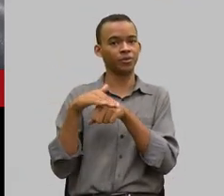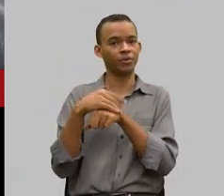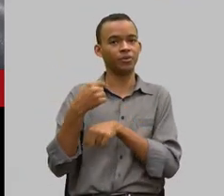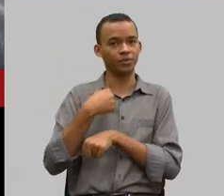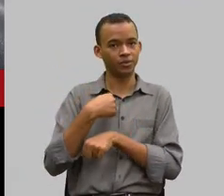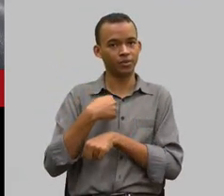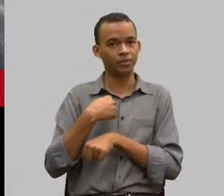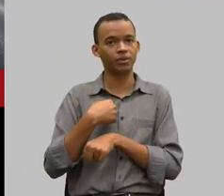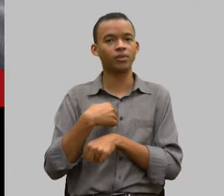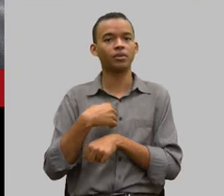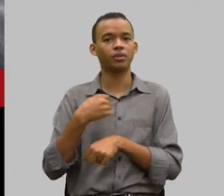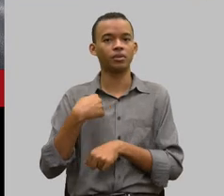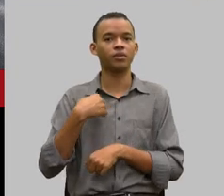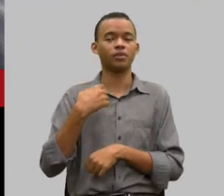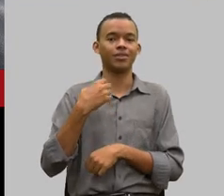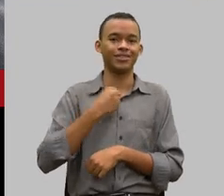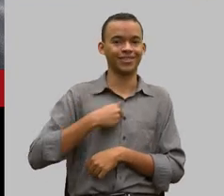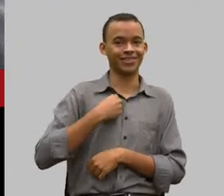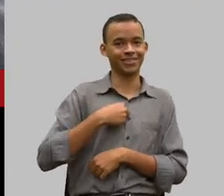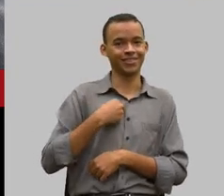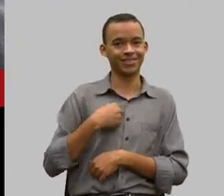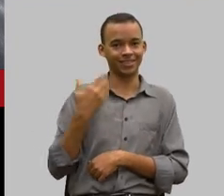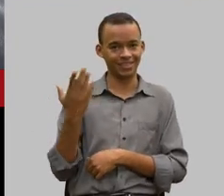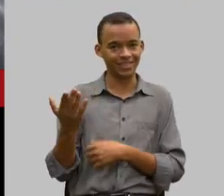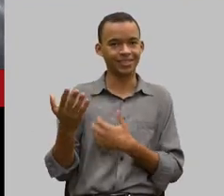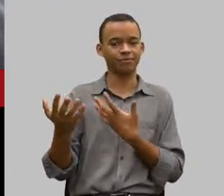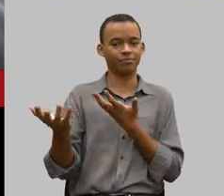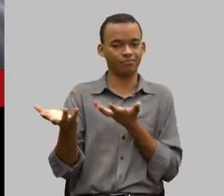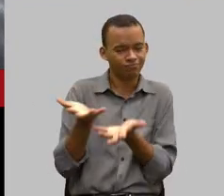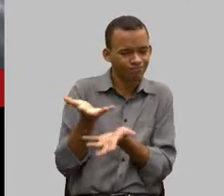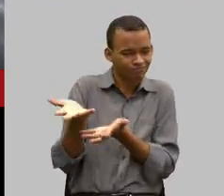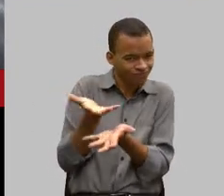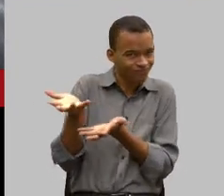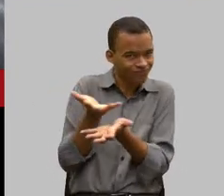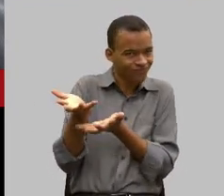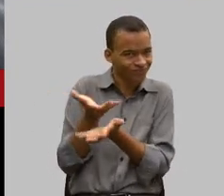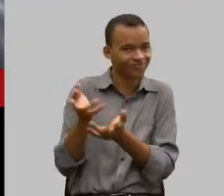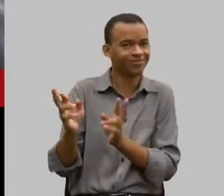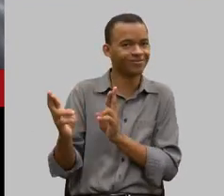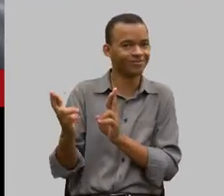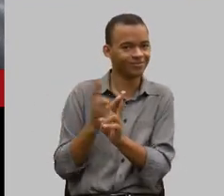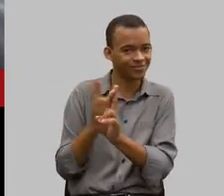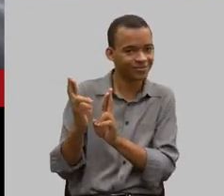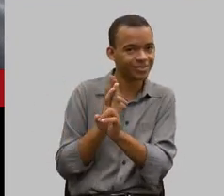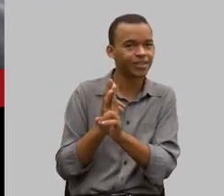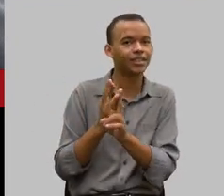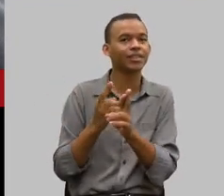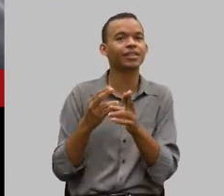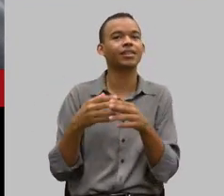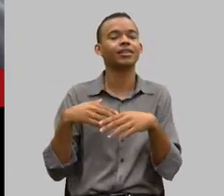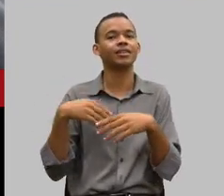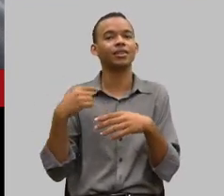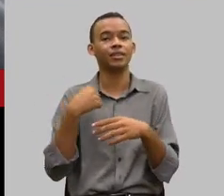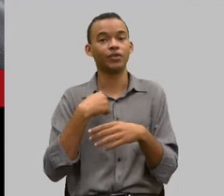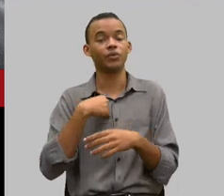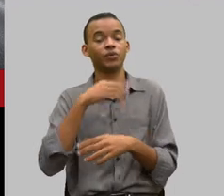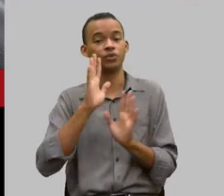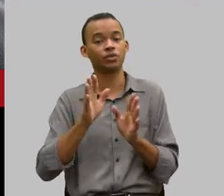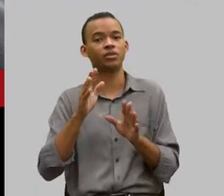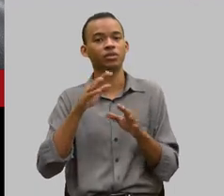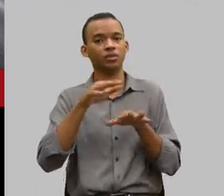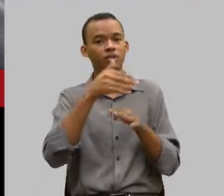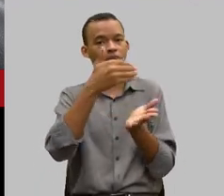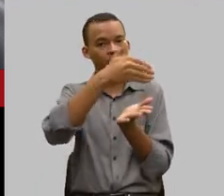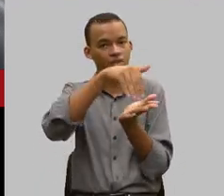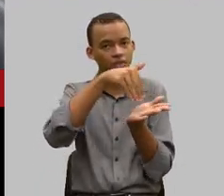exatamente pela saudade que tinha de vossa excelência desse dessa relação Nossa eu trouxe esse assunto para a secretaria de governo foi um prazer